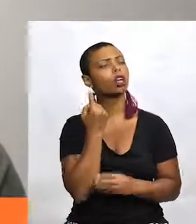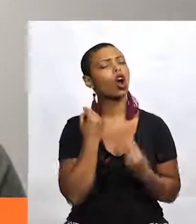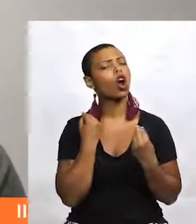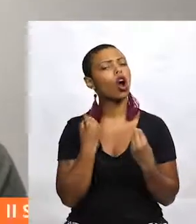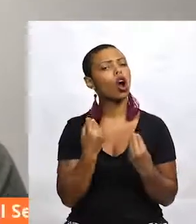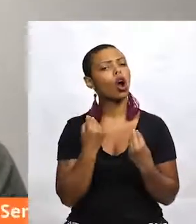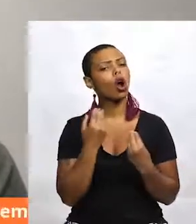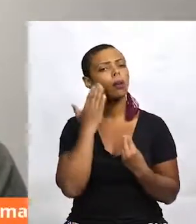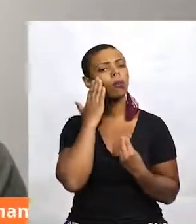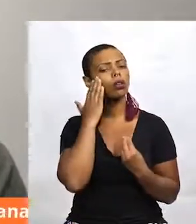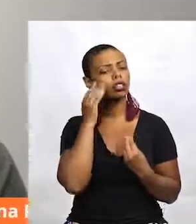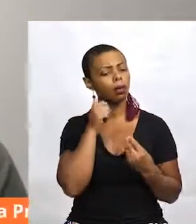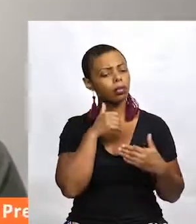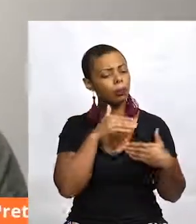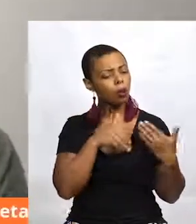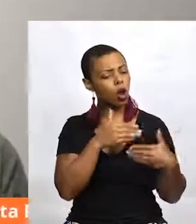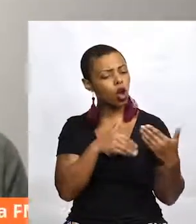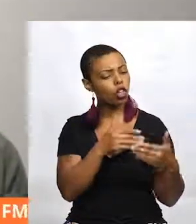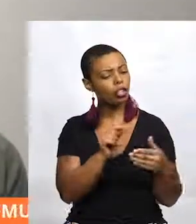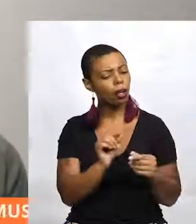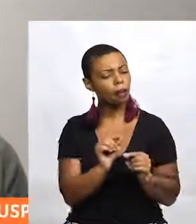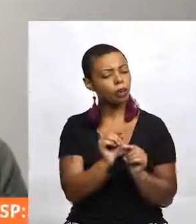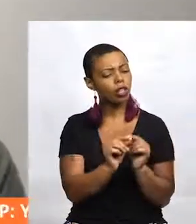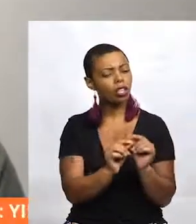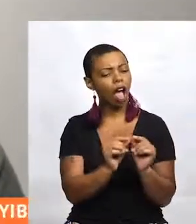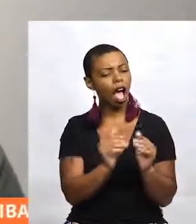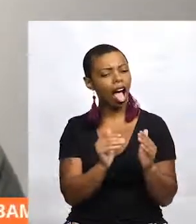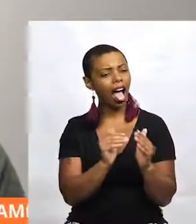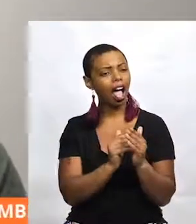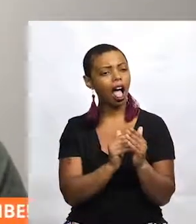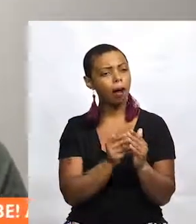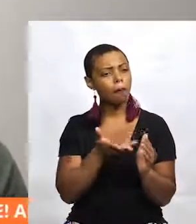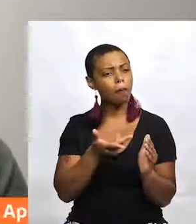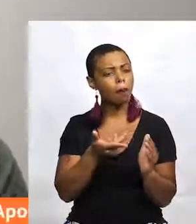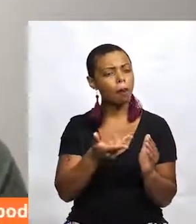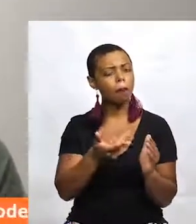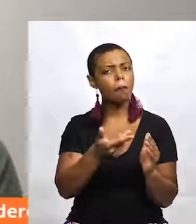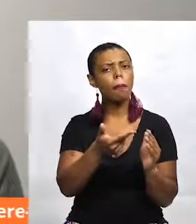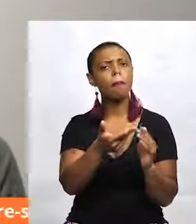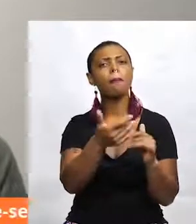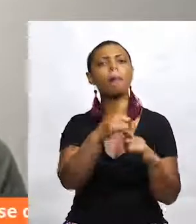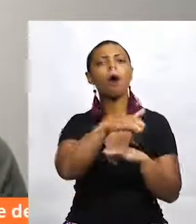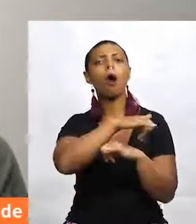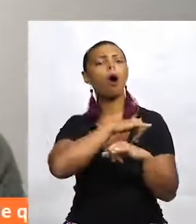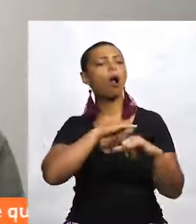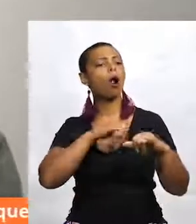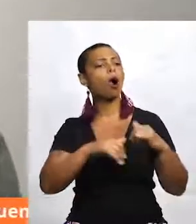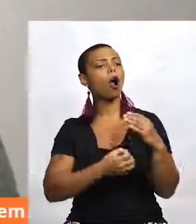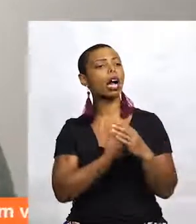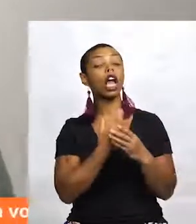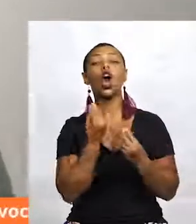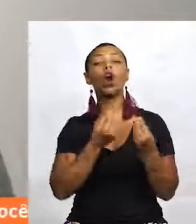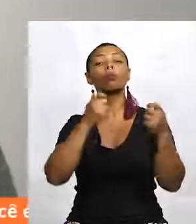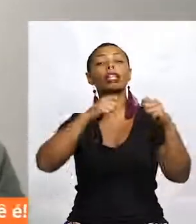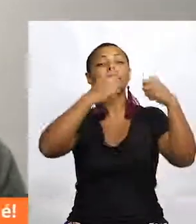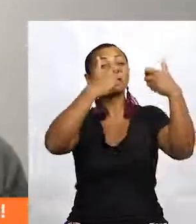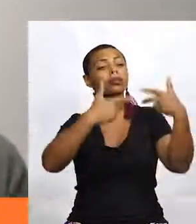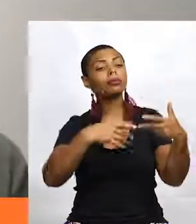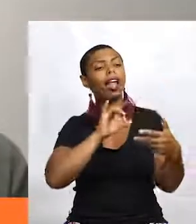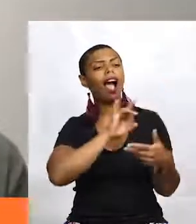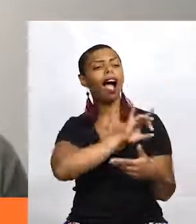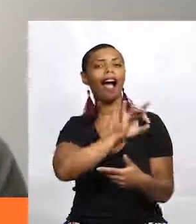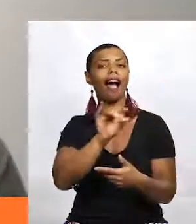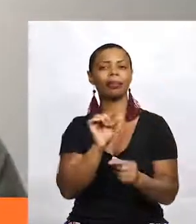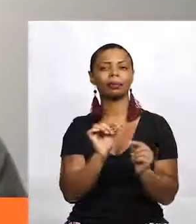partículas, quais são os possíveis processos de aceleração dessas partículas e como que a gente poderia descrevê-los, né? E